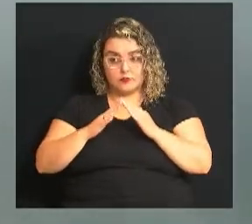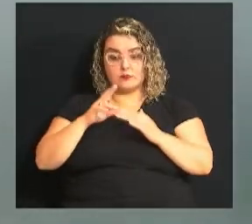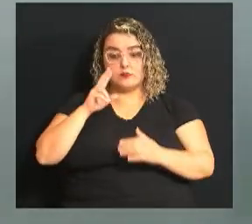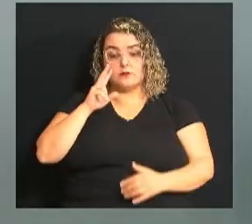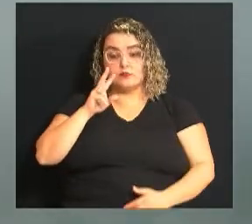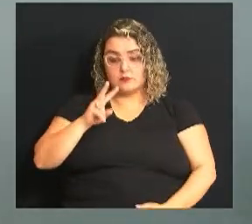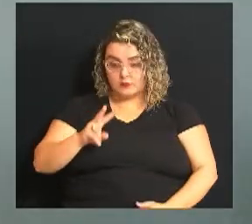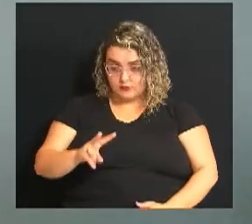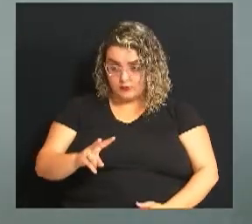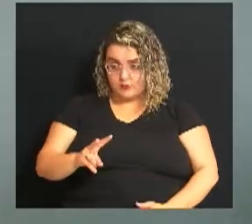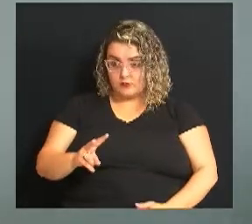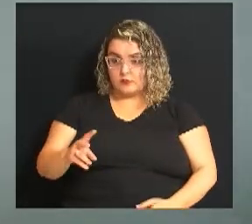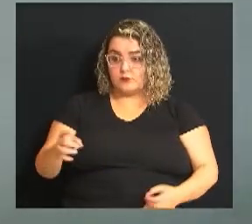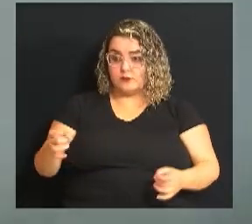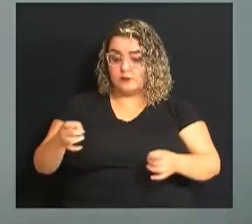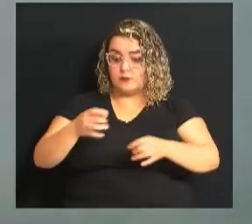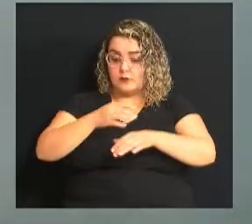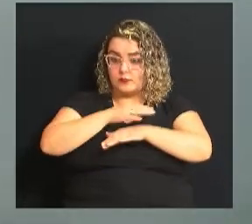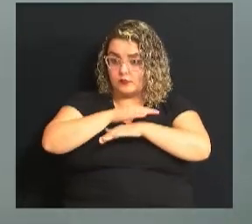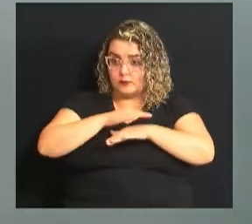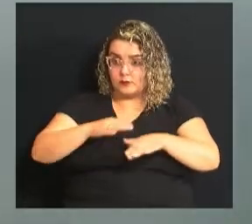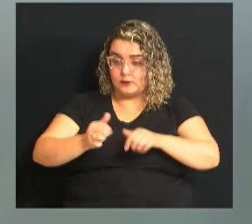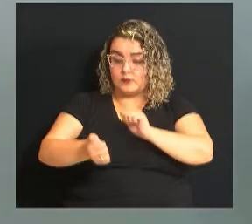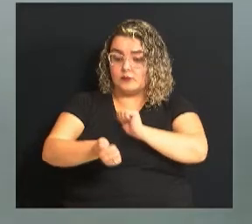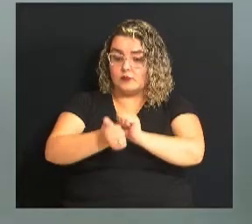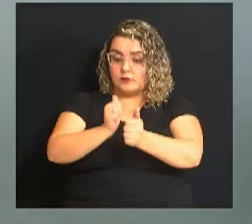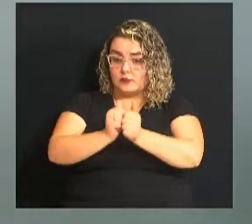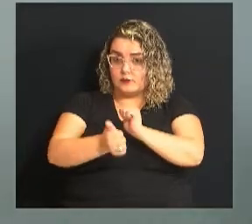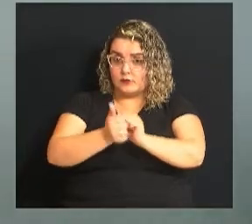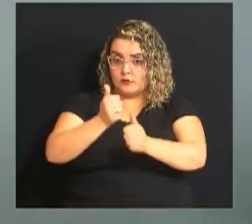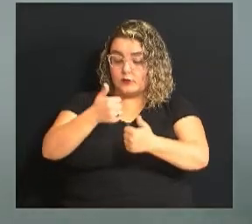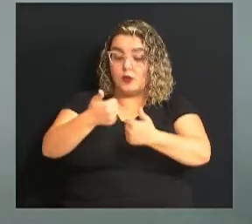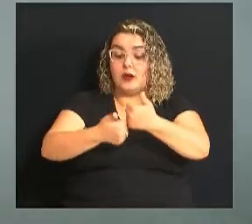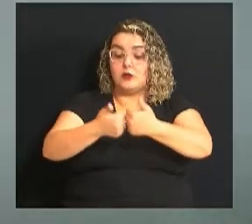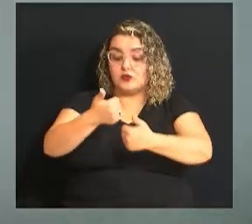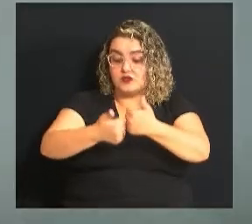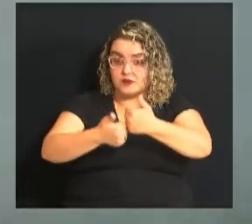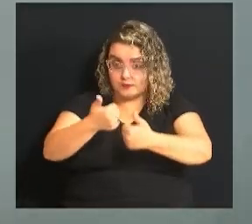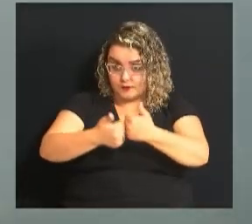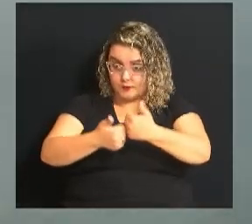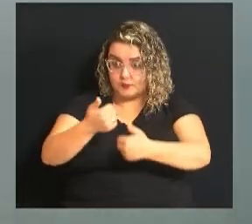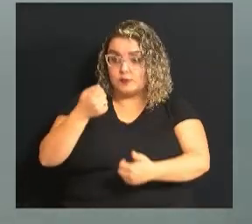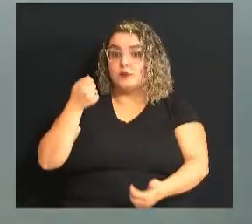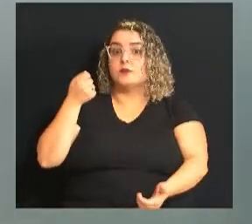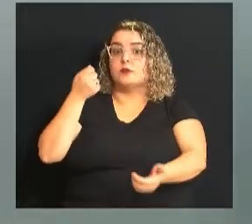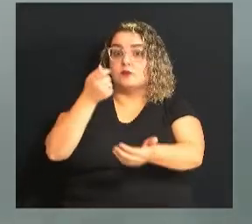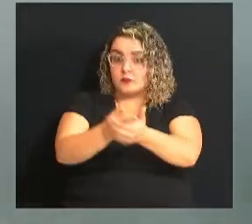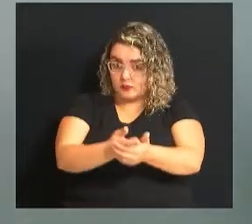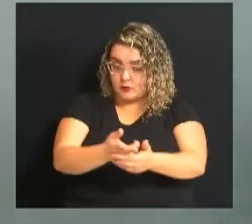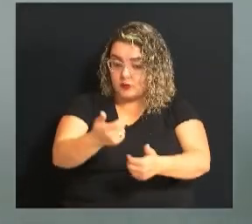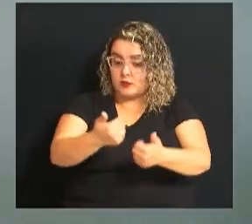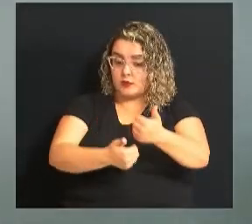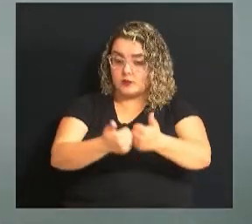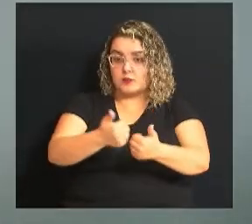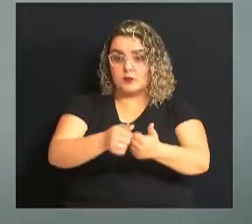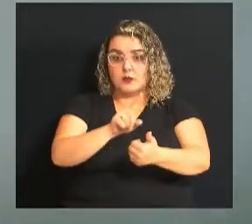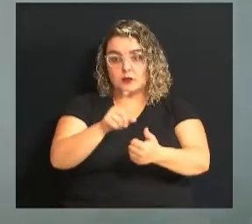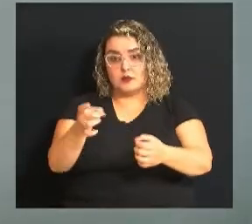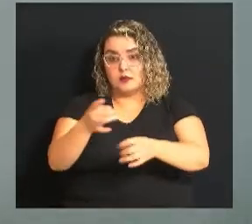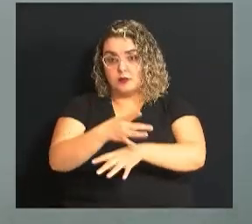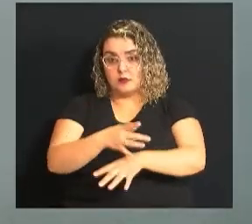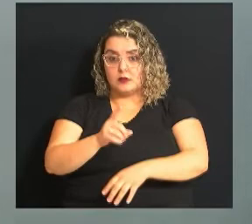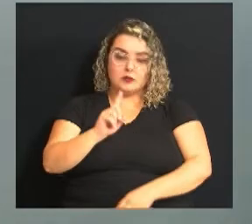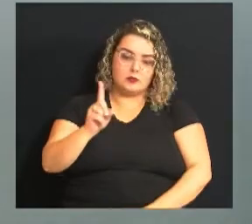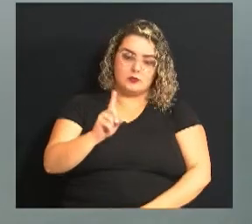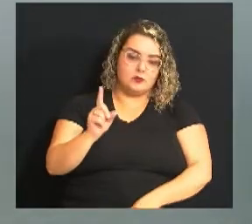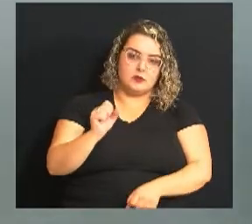está acabando o arroz, eu vou comprar o arroz para que não acabe. Eu não vou esperar acabar.